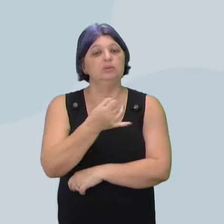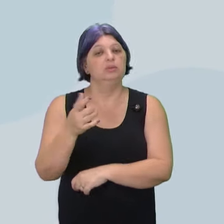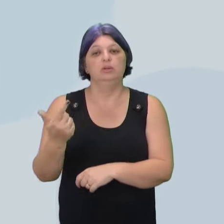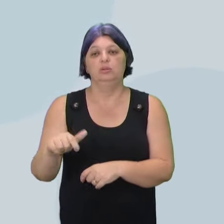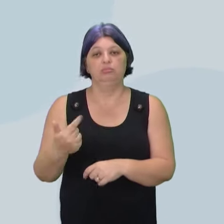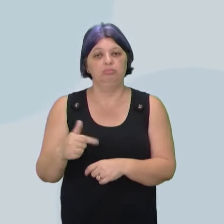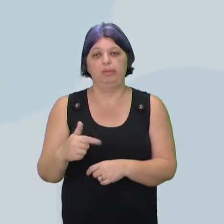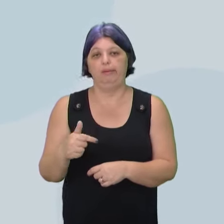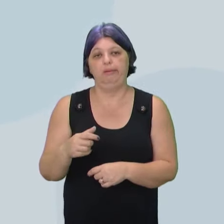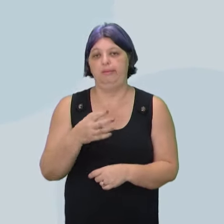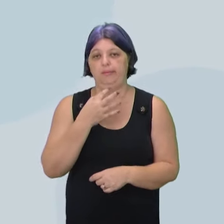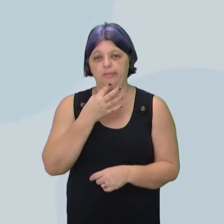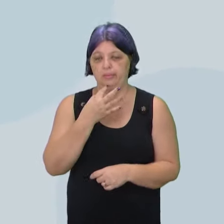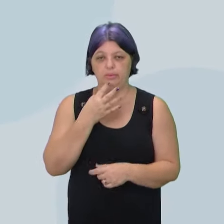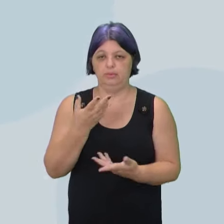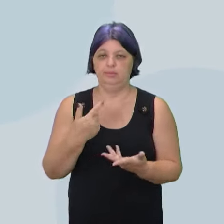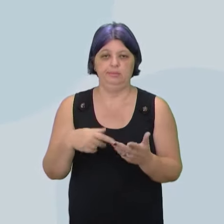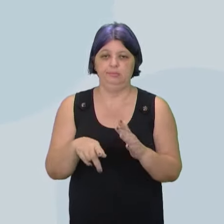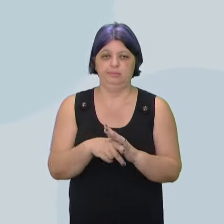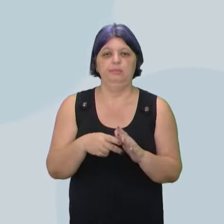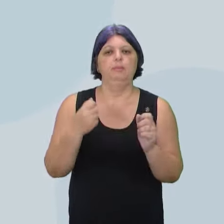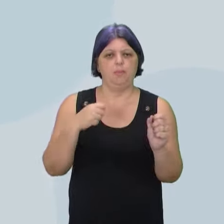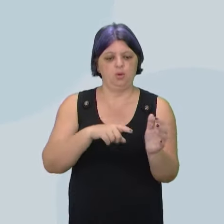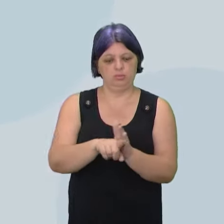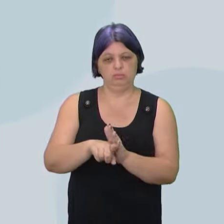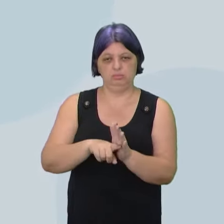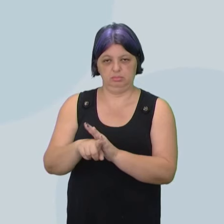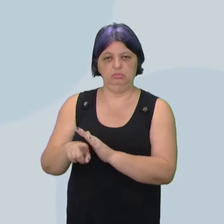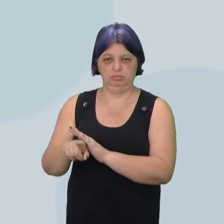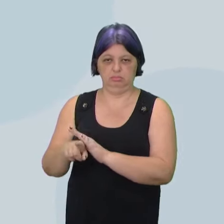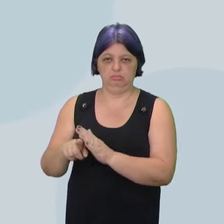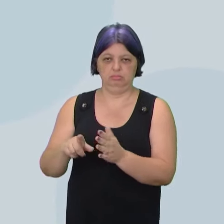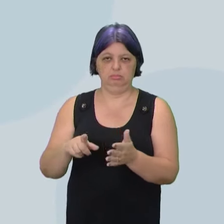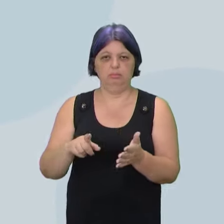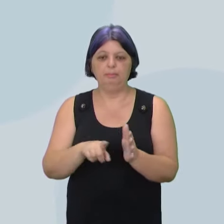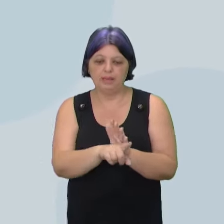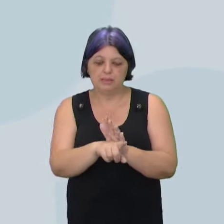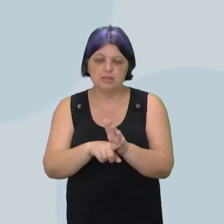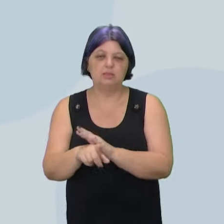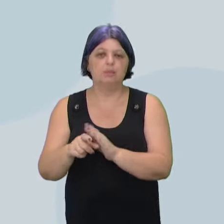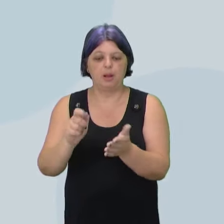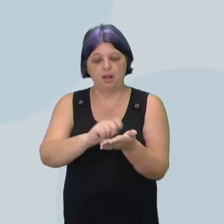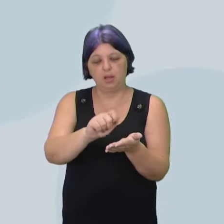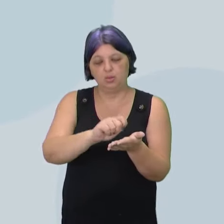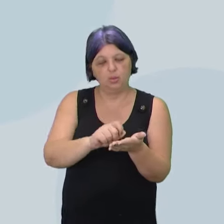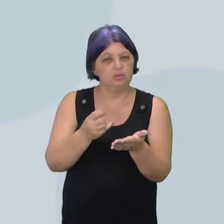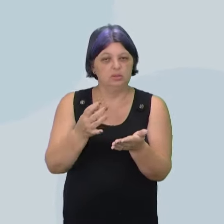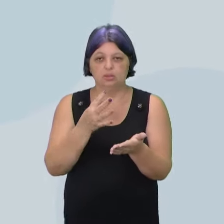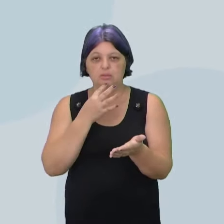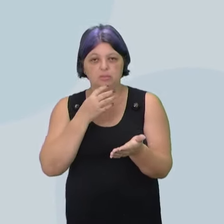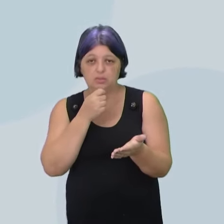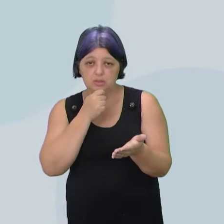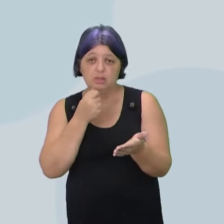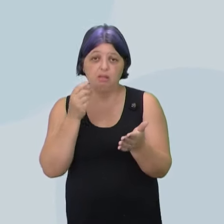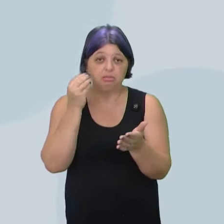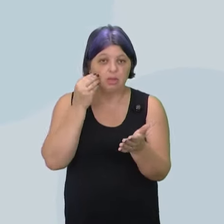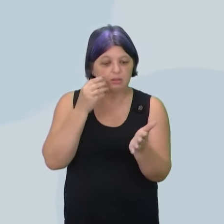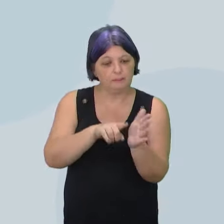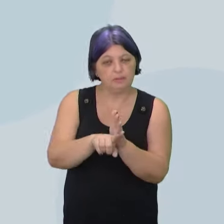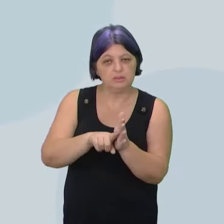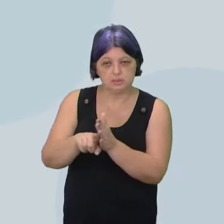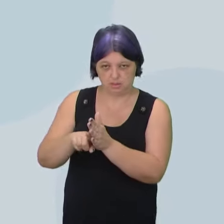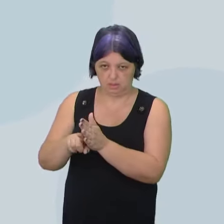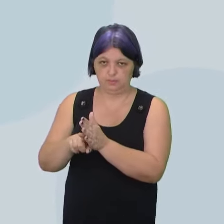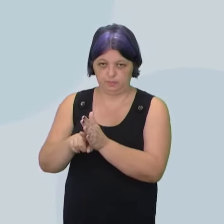muita familiaridade com algum termo, faça um glossário aí no seu caderno, né? Anote o que você não conhece ainda e tenta pesquisar os termos